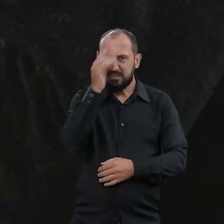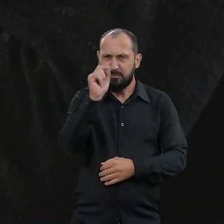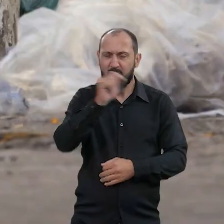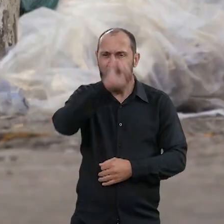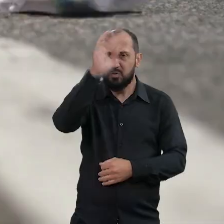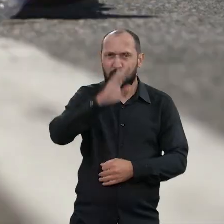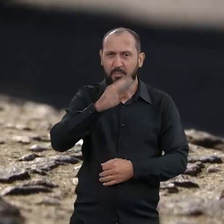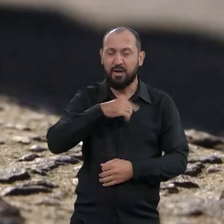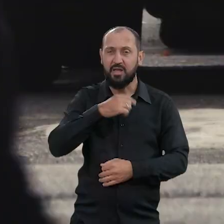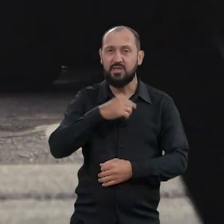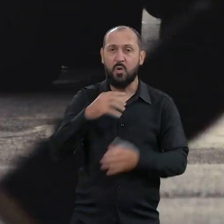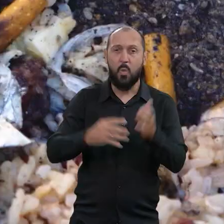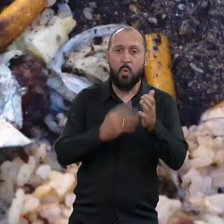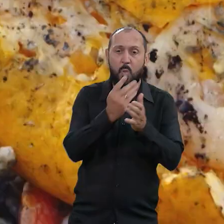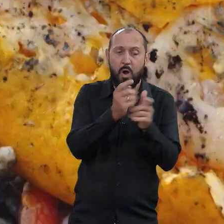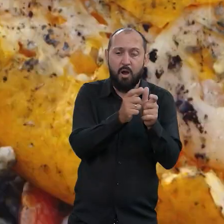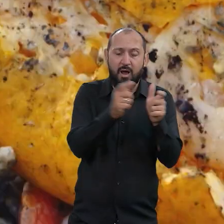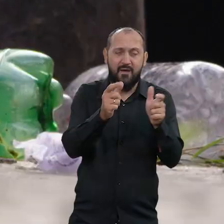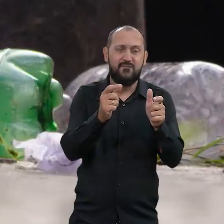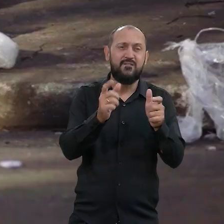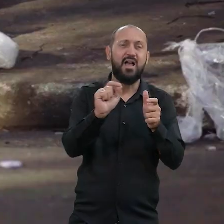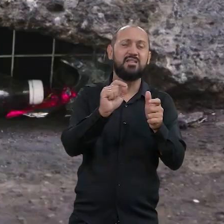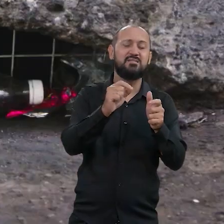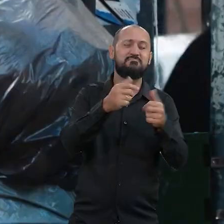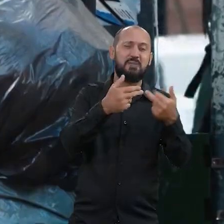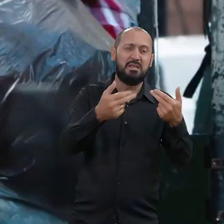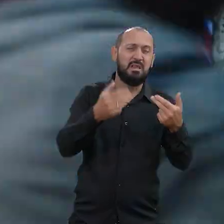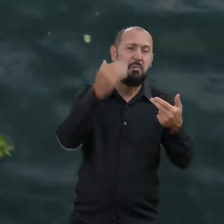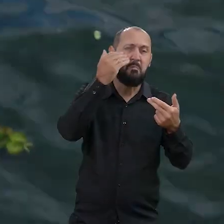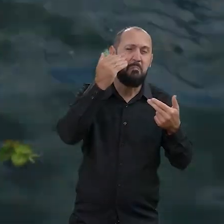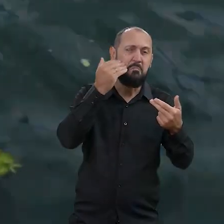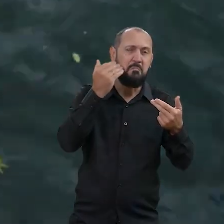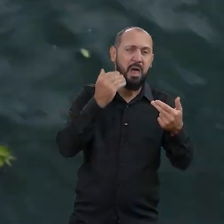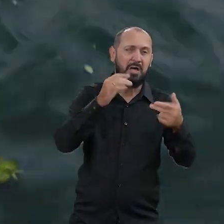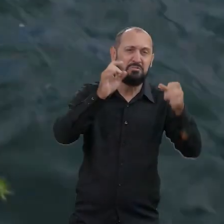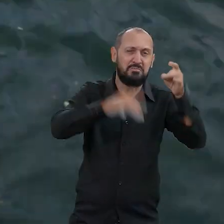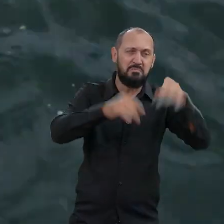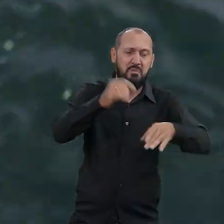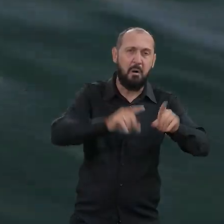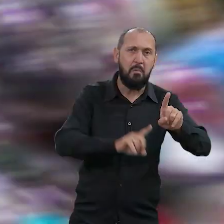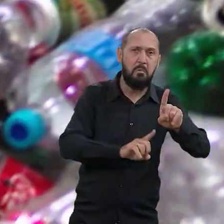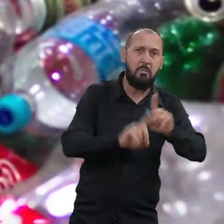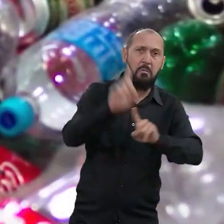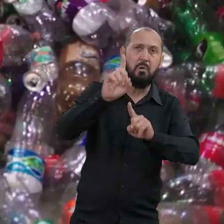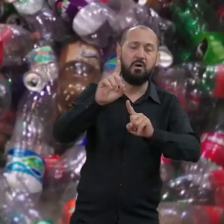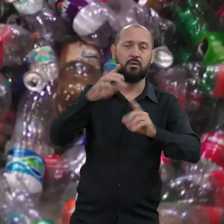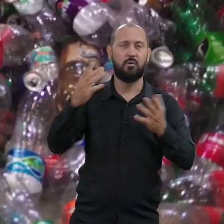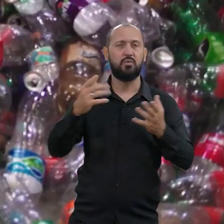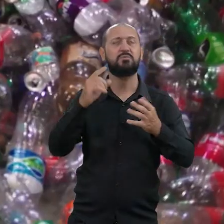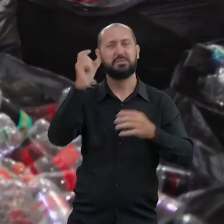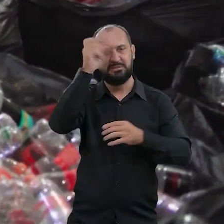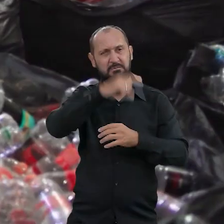Você sabia que o Brasil é o quarto maior produtor de resíduos plásticos do mundo? Para enfrentar esse desafio,